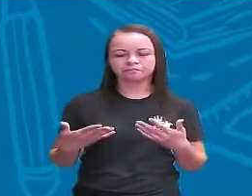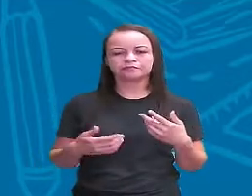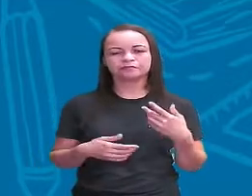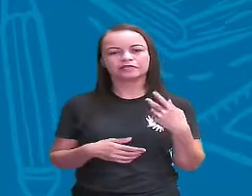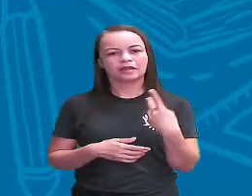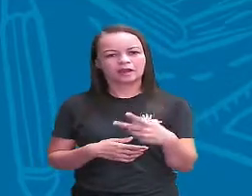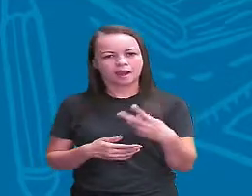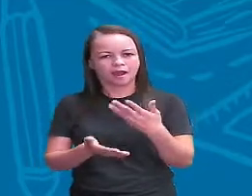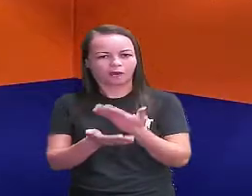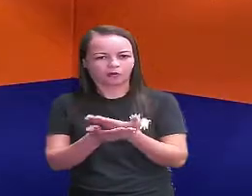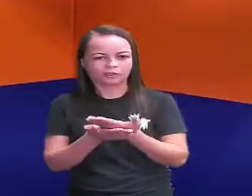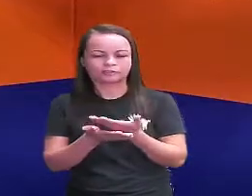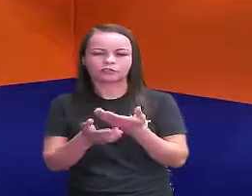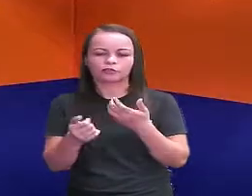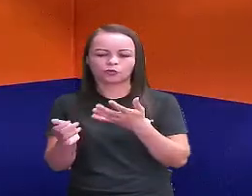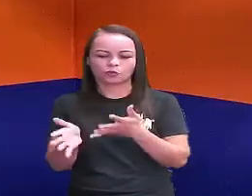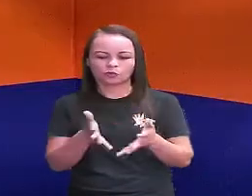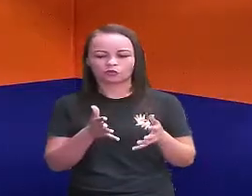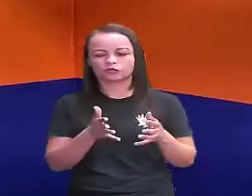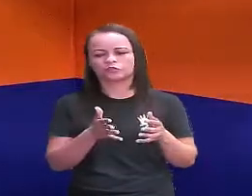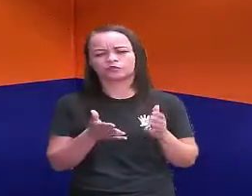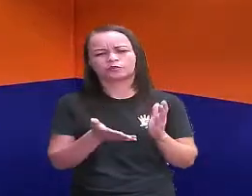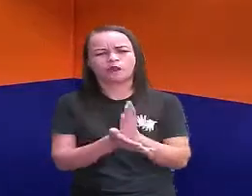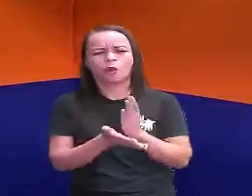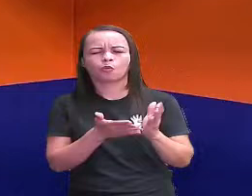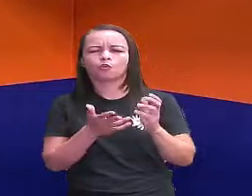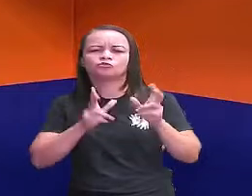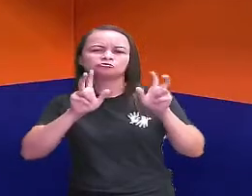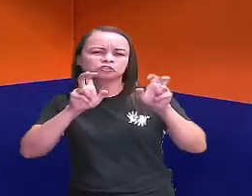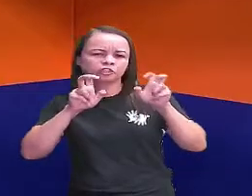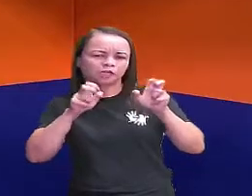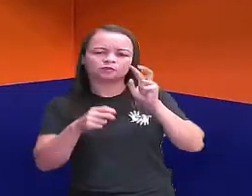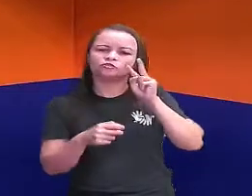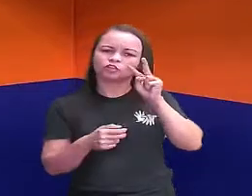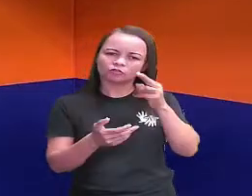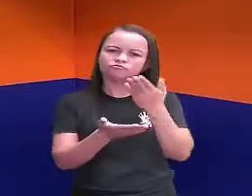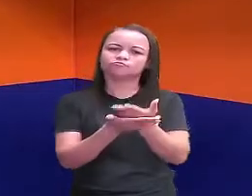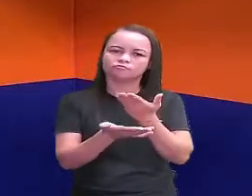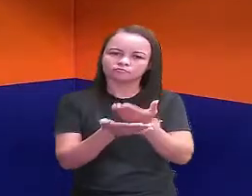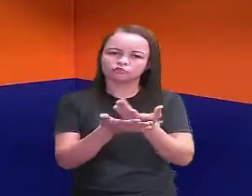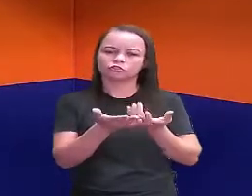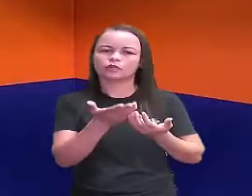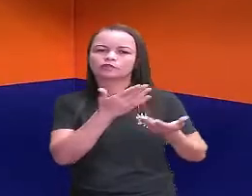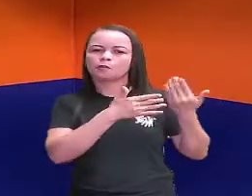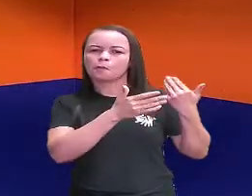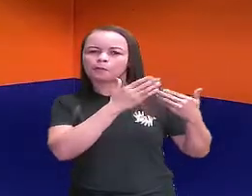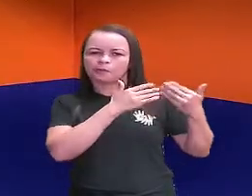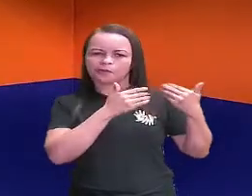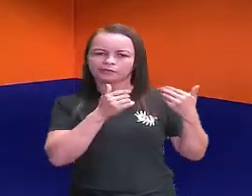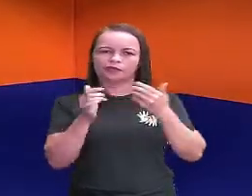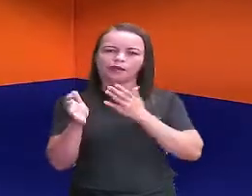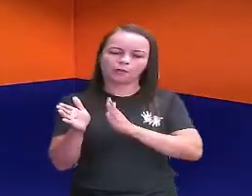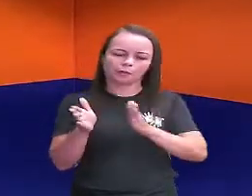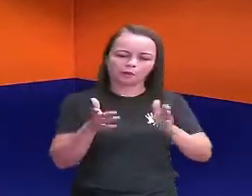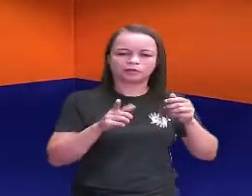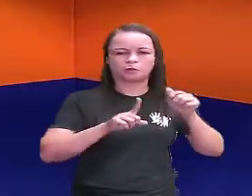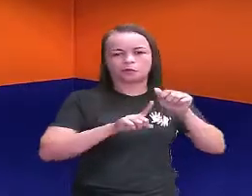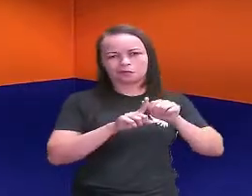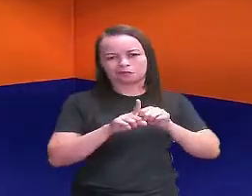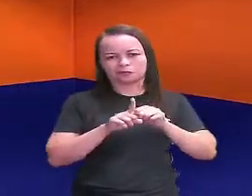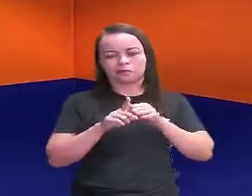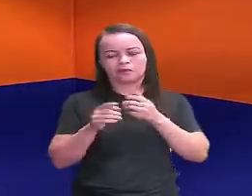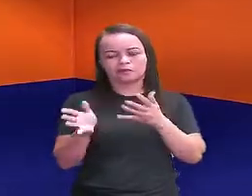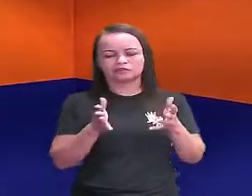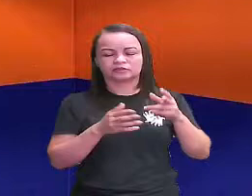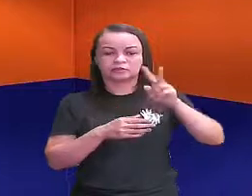nossa aula de hoje sobre alguns assuntos que nós vimos aí ao longo do mês, né? Então, eu trouxe para